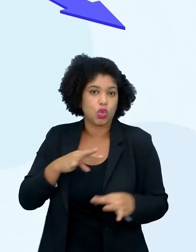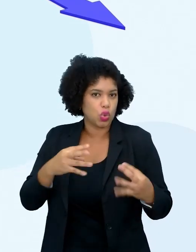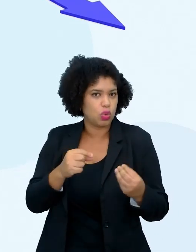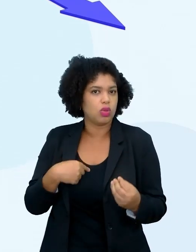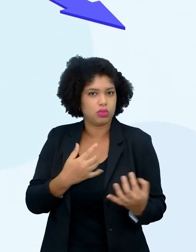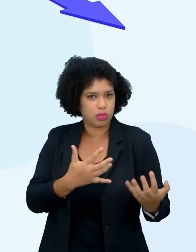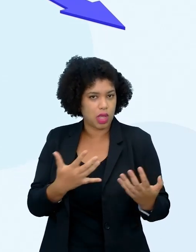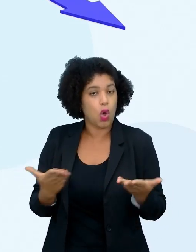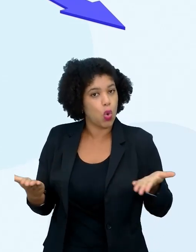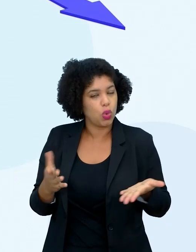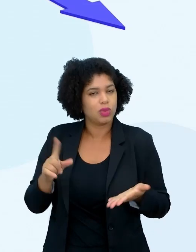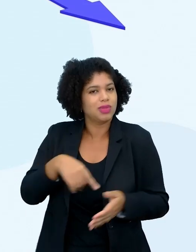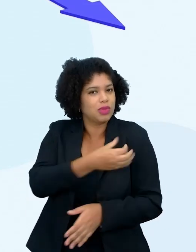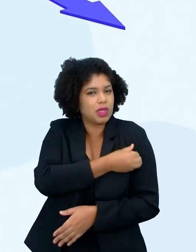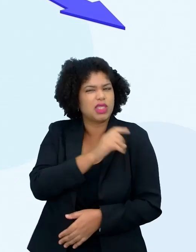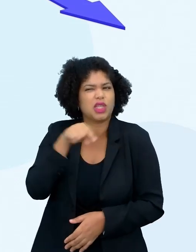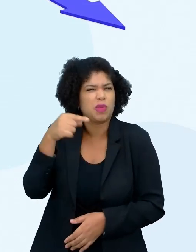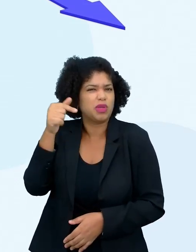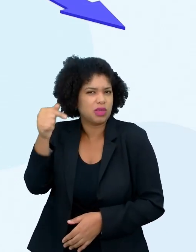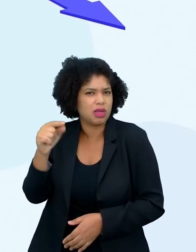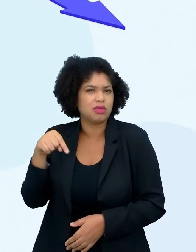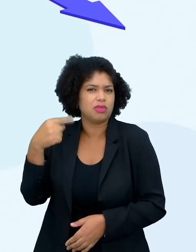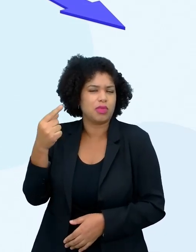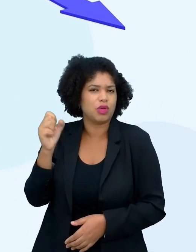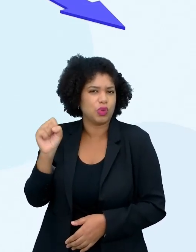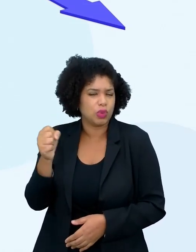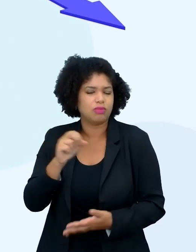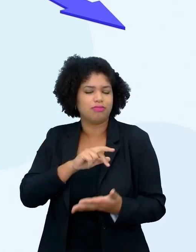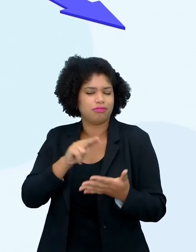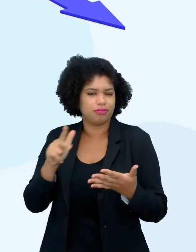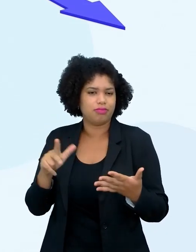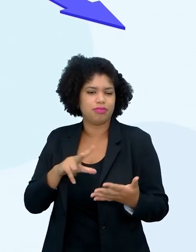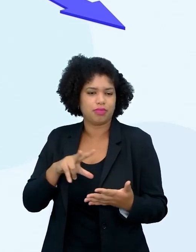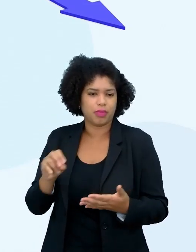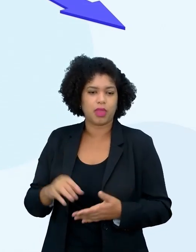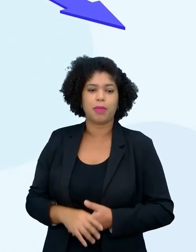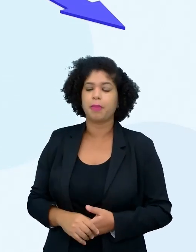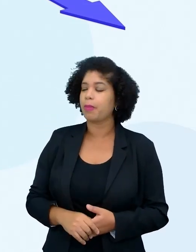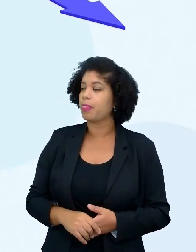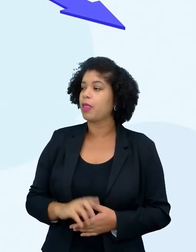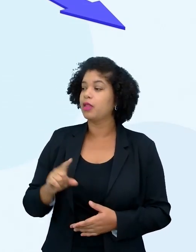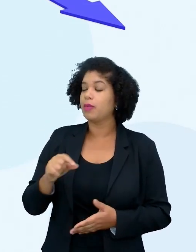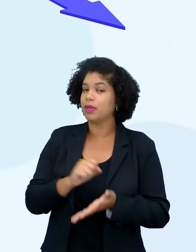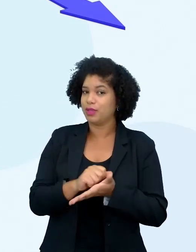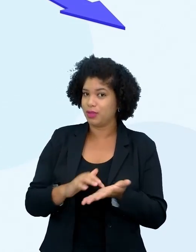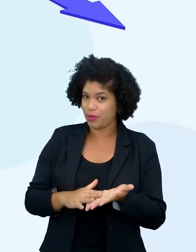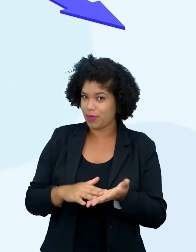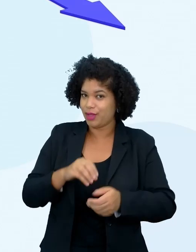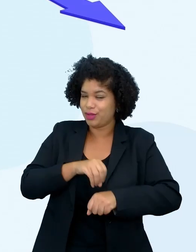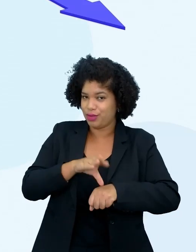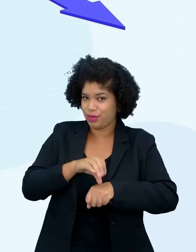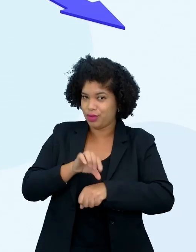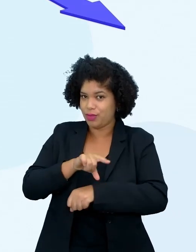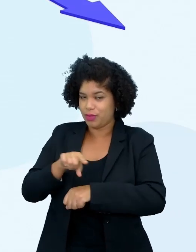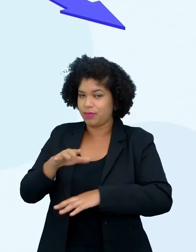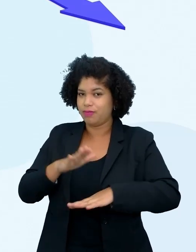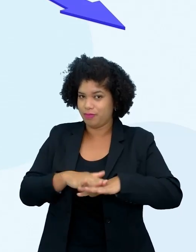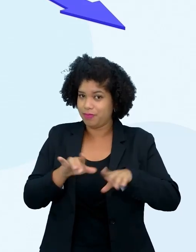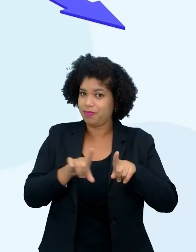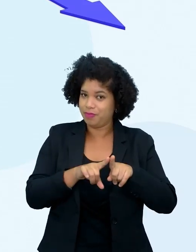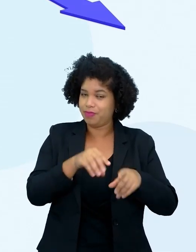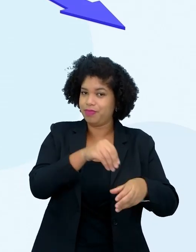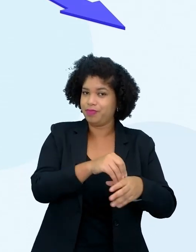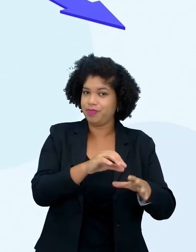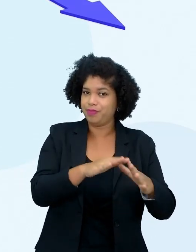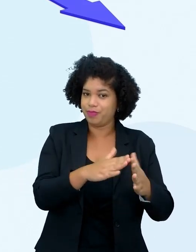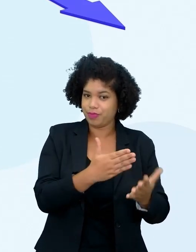E por fim a gente traz aí um desdobramento para vocês relacionado a essa temática. Aí tem depois aí os informes para a rede, né? Outras informações